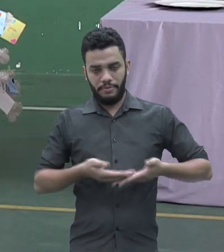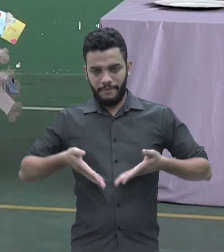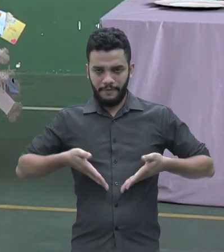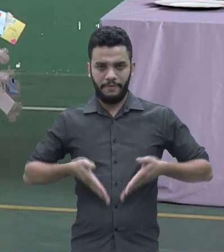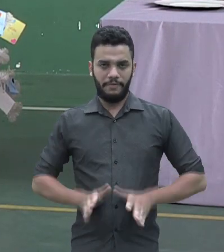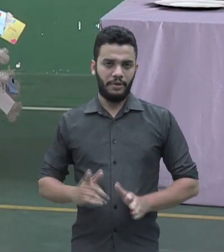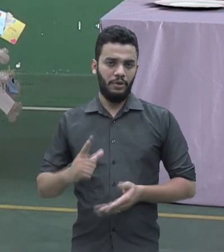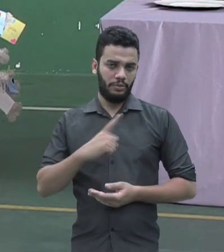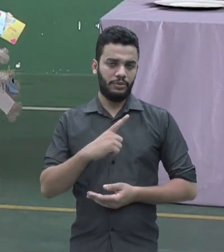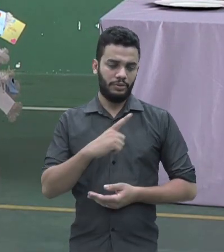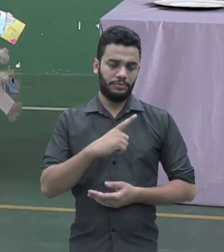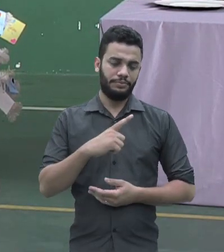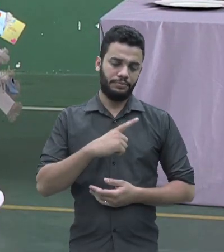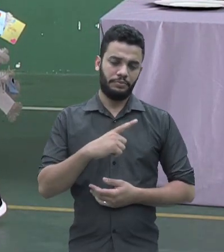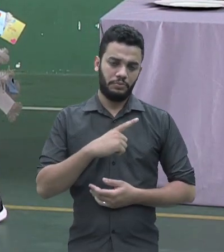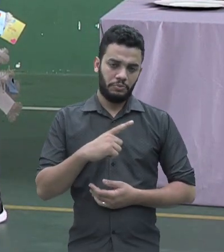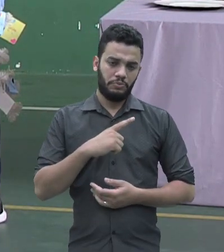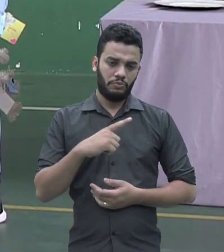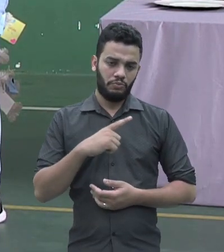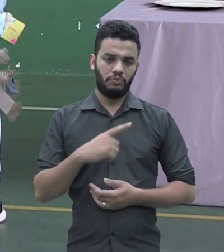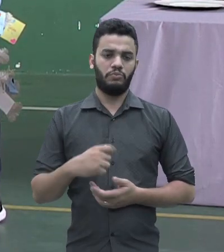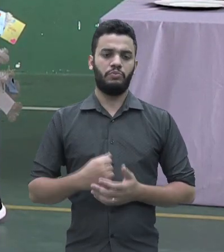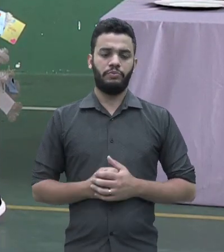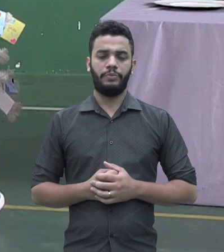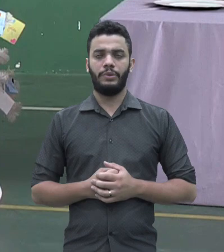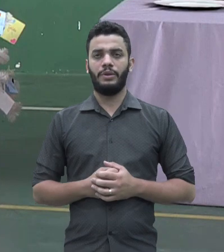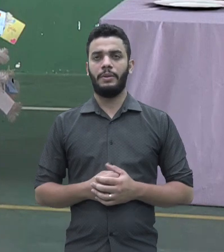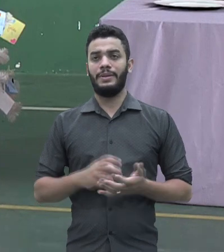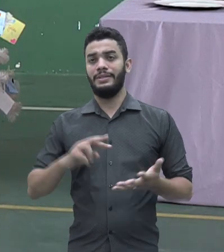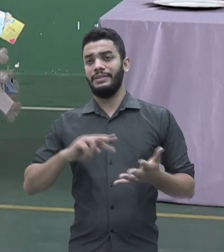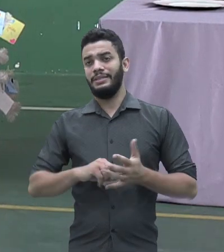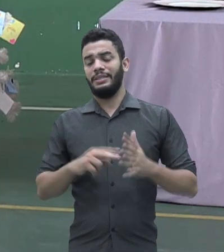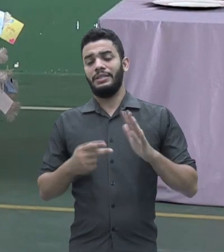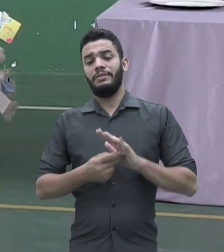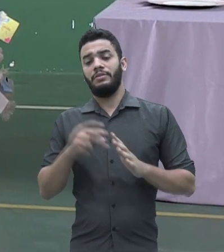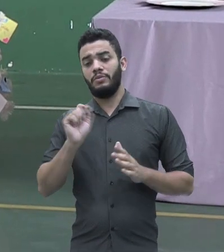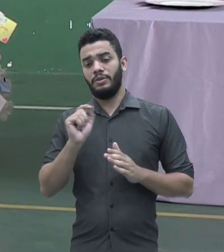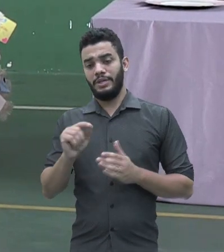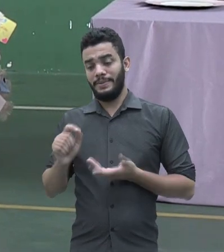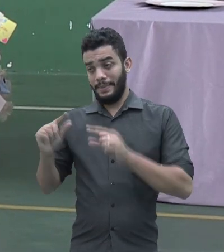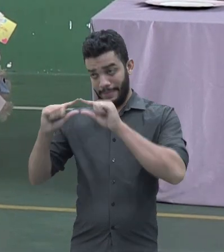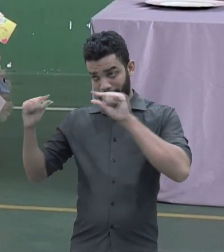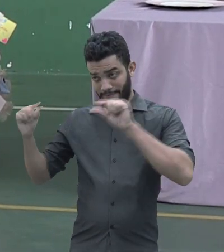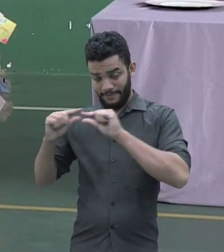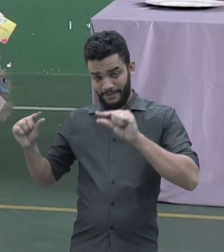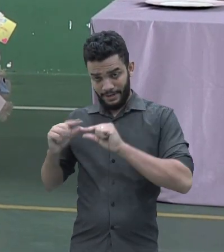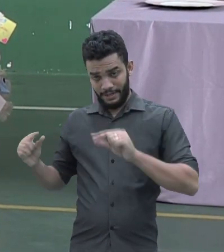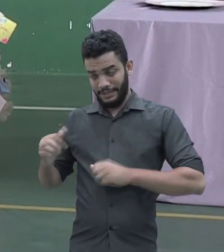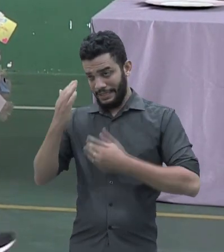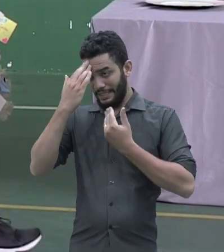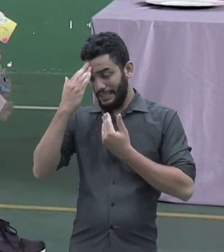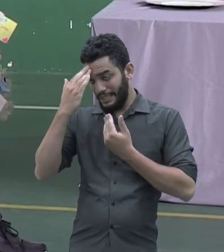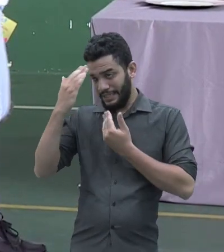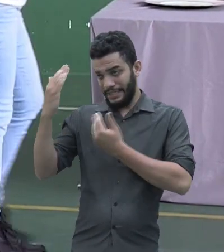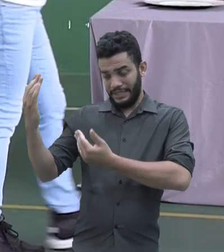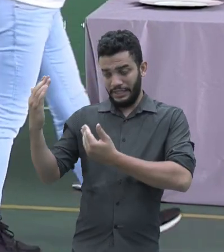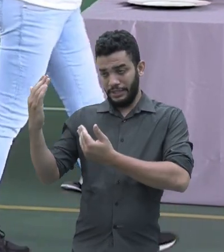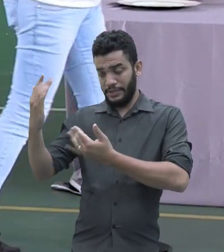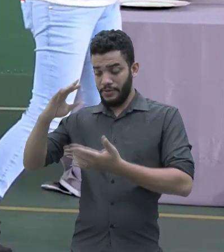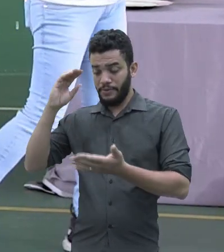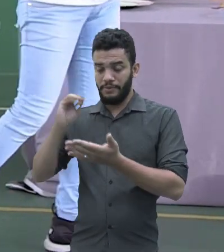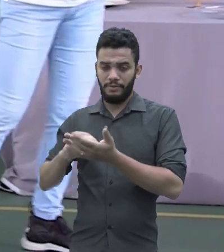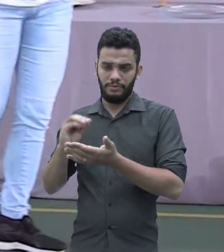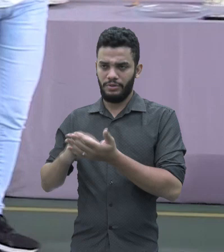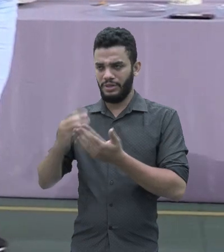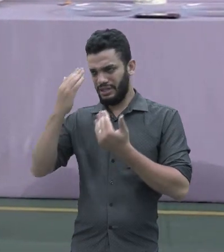gerar descendentes, né? Mas nesse sentido de gratidão, o que seria